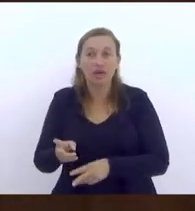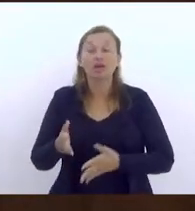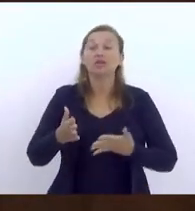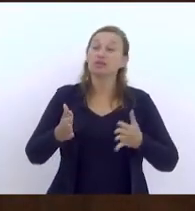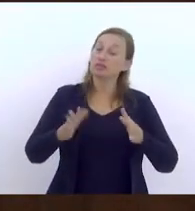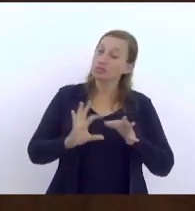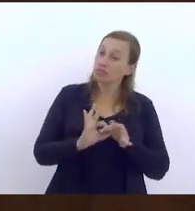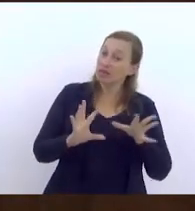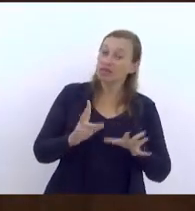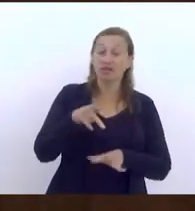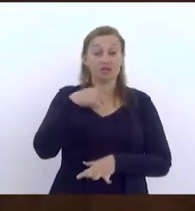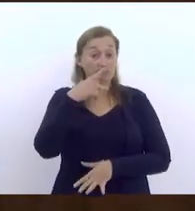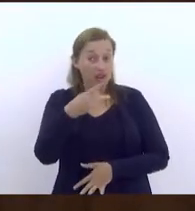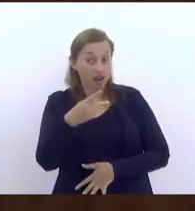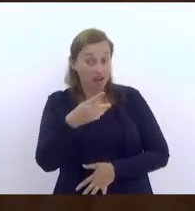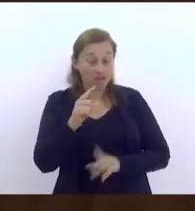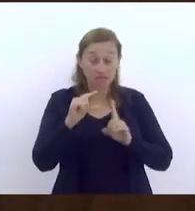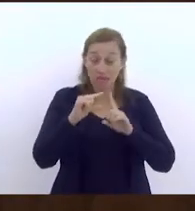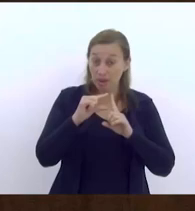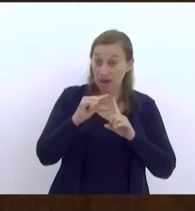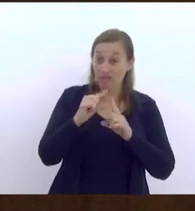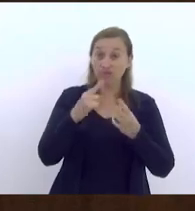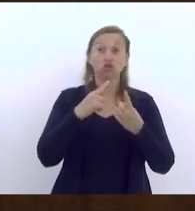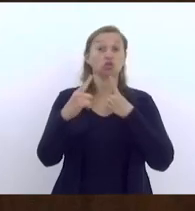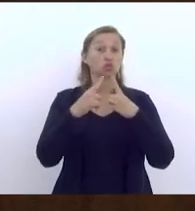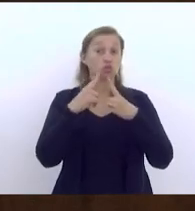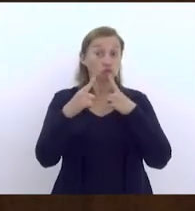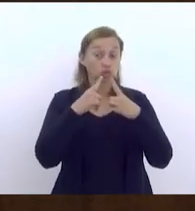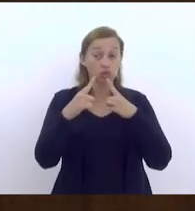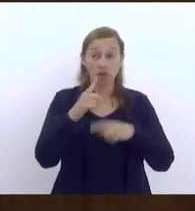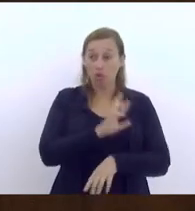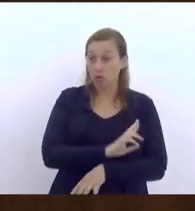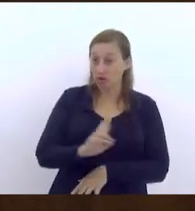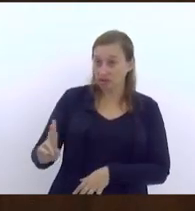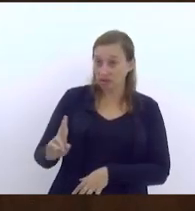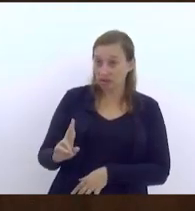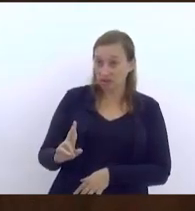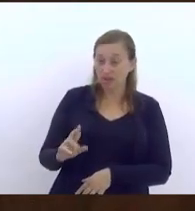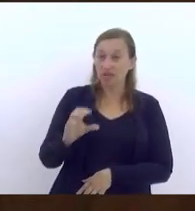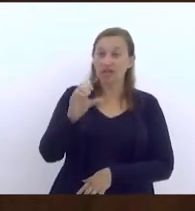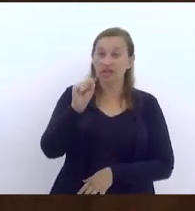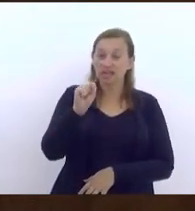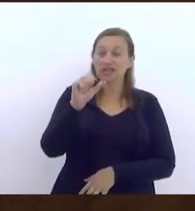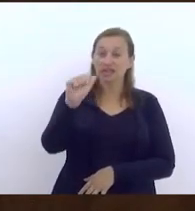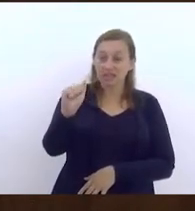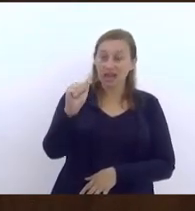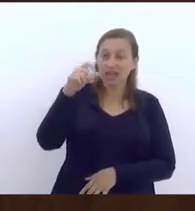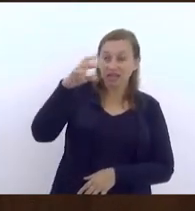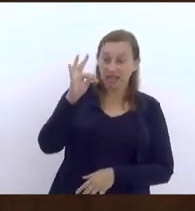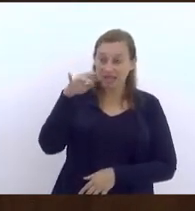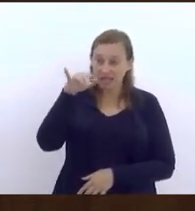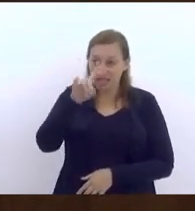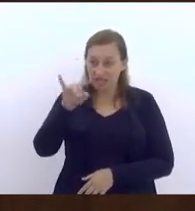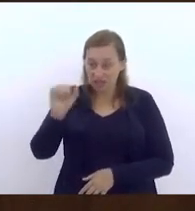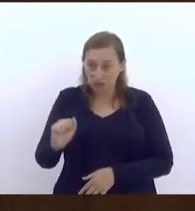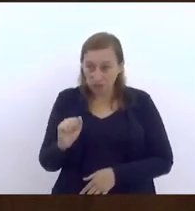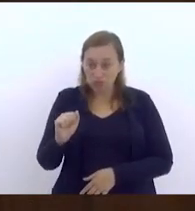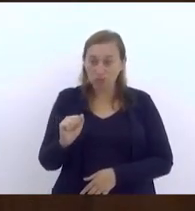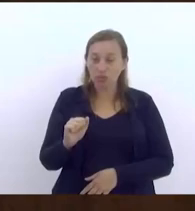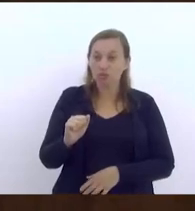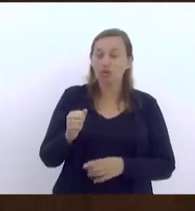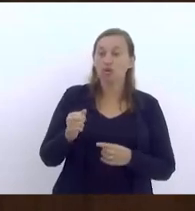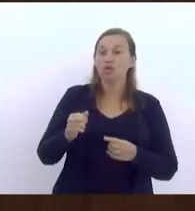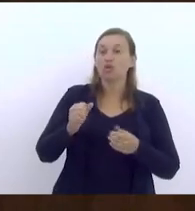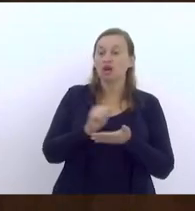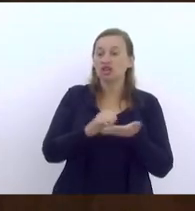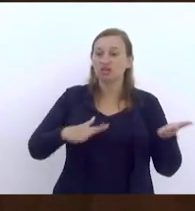permito usar essa palavra no meio da discussão religiosa, satanizando a atividade parlamentar como tentam fazer